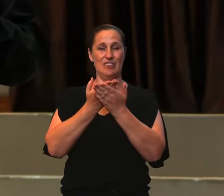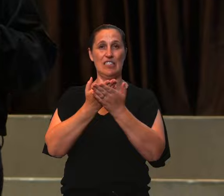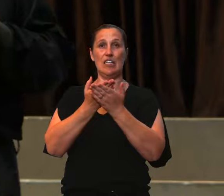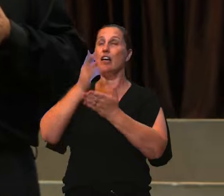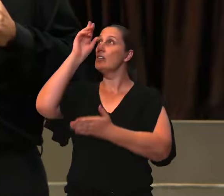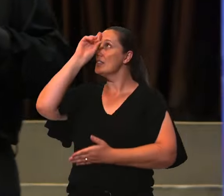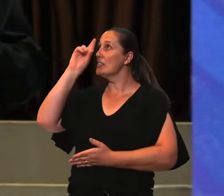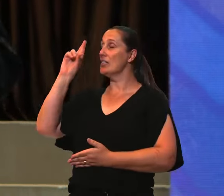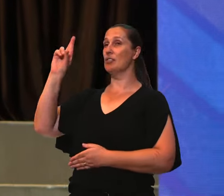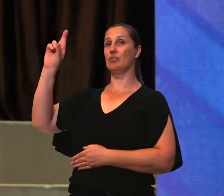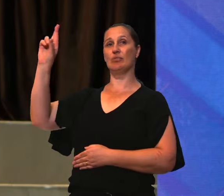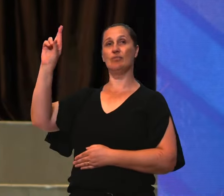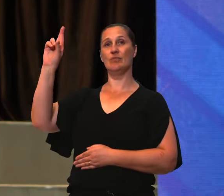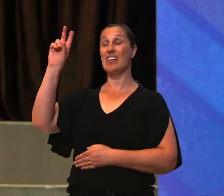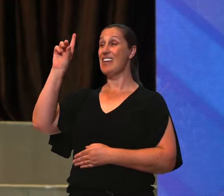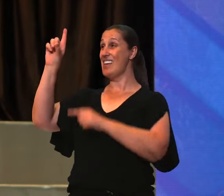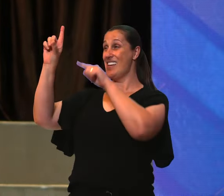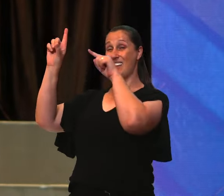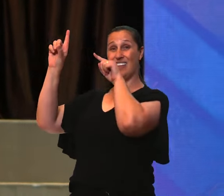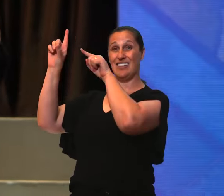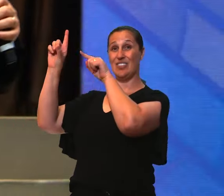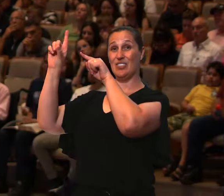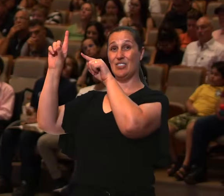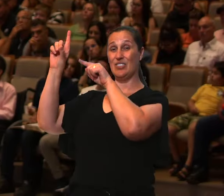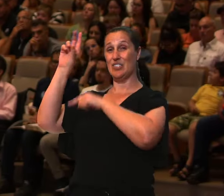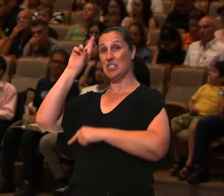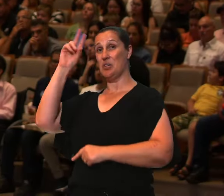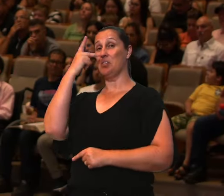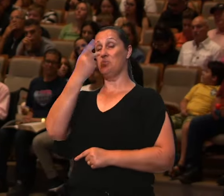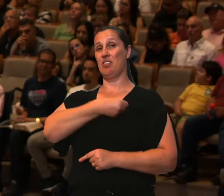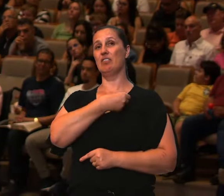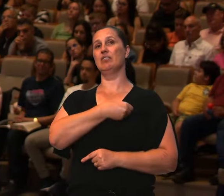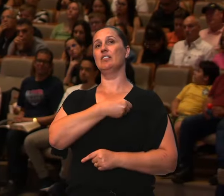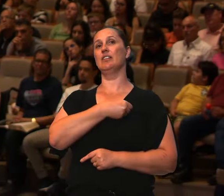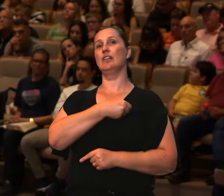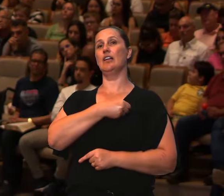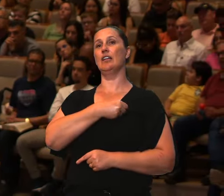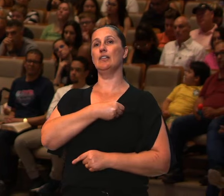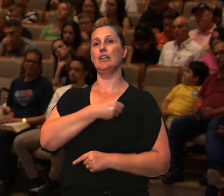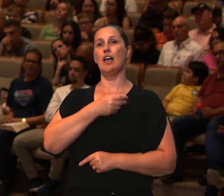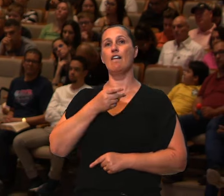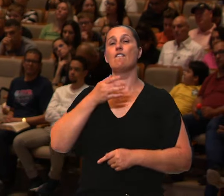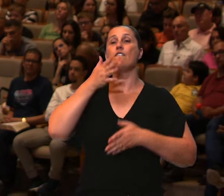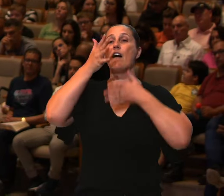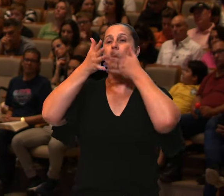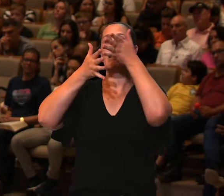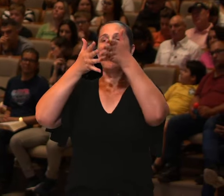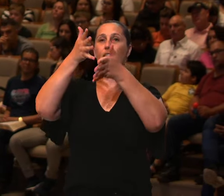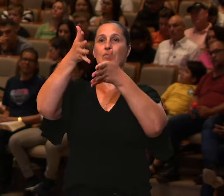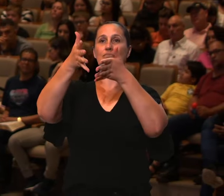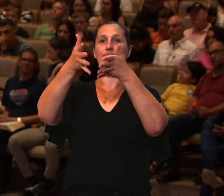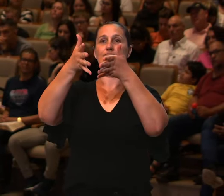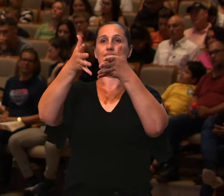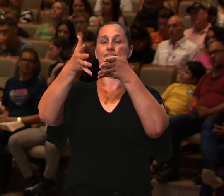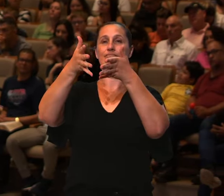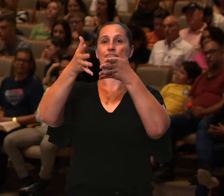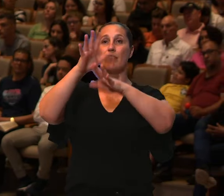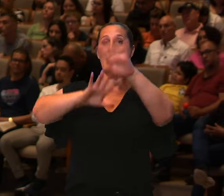senhor ou seja que ele é Deus e dono da sua vida e falar isso com a boca ou com as